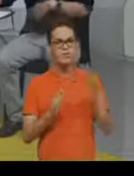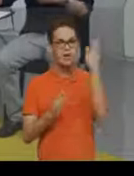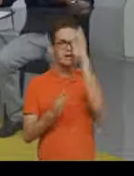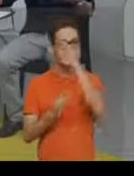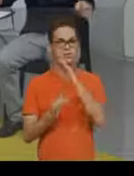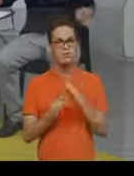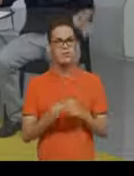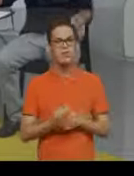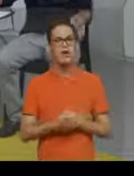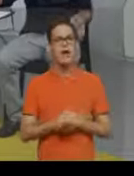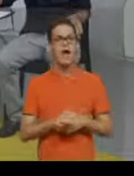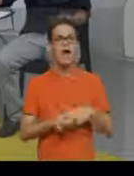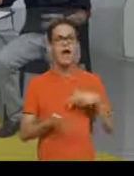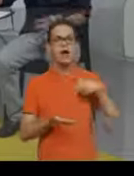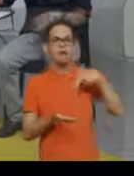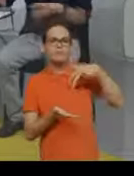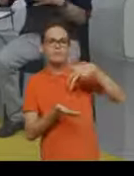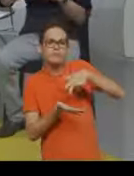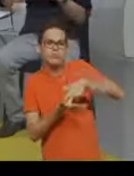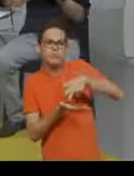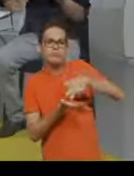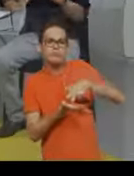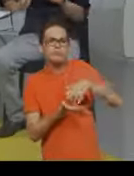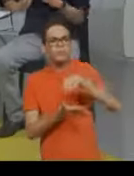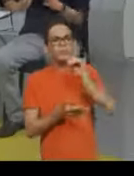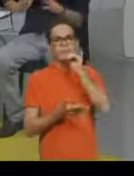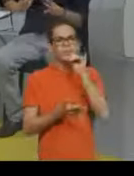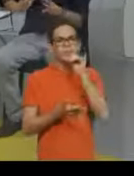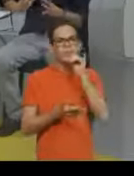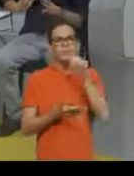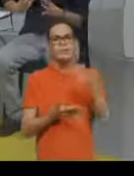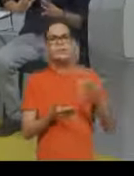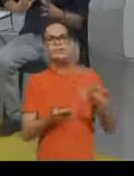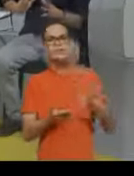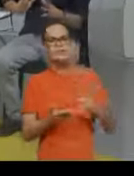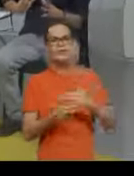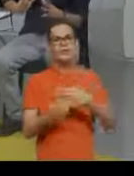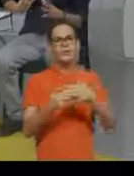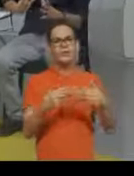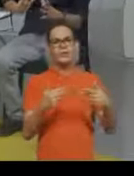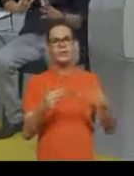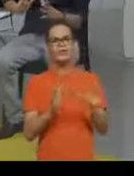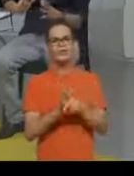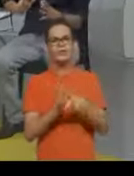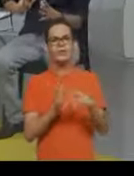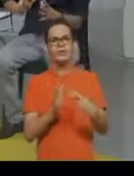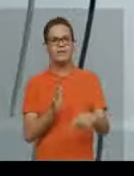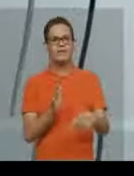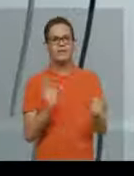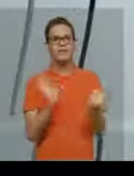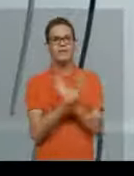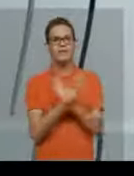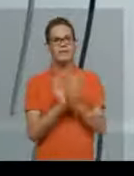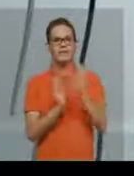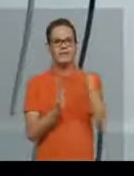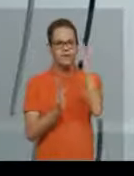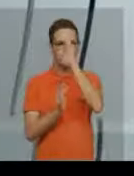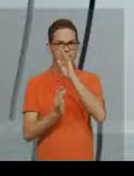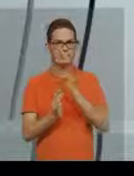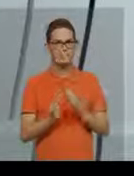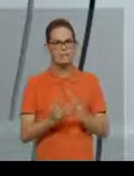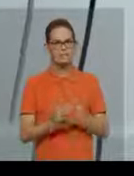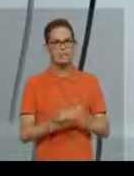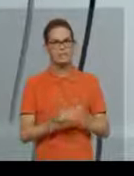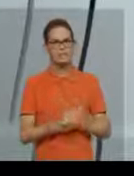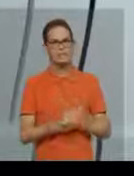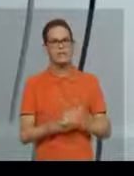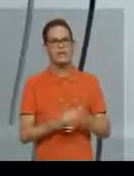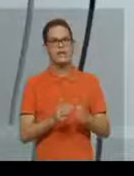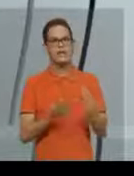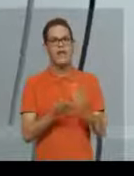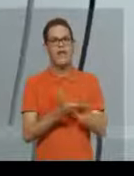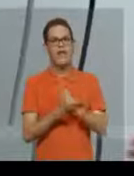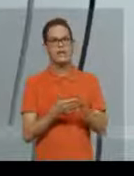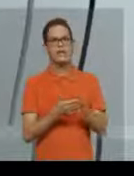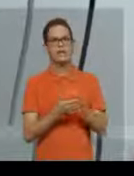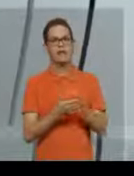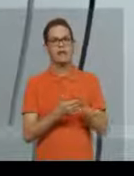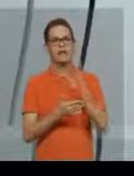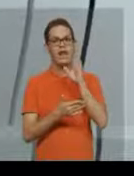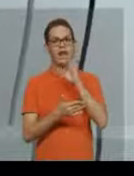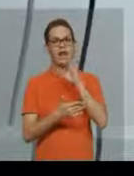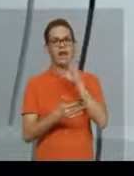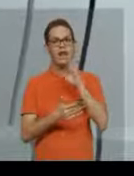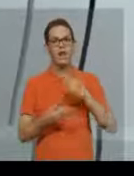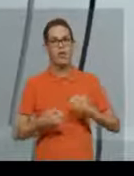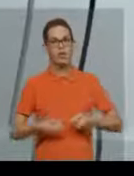não, Saci Pererê, ninguém... Eu acho que não justifica isso. Sim. E dá um gás no aluno também quando tem essas comemorações, né? Eu